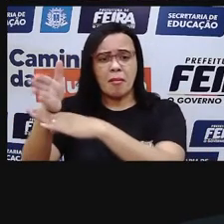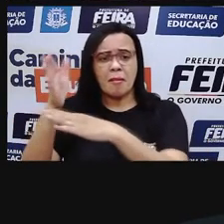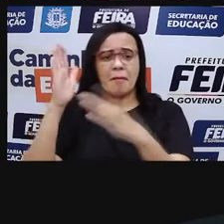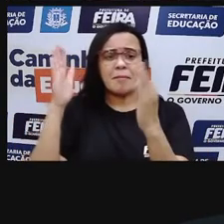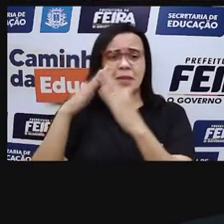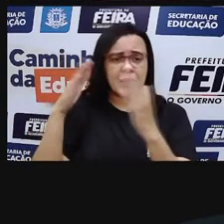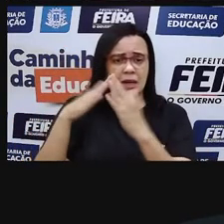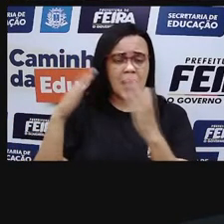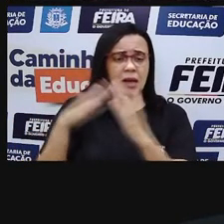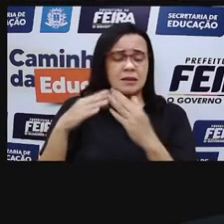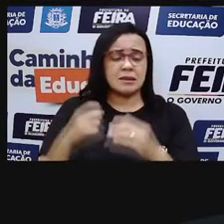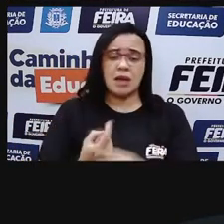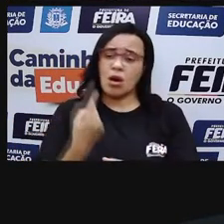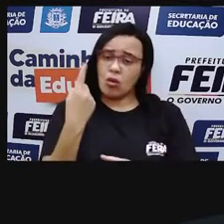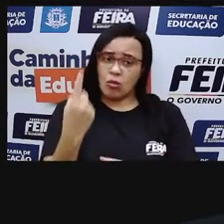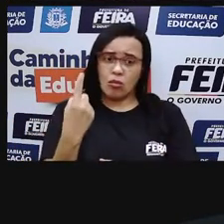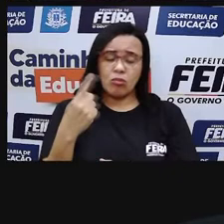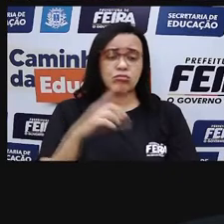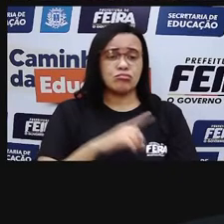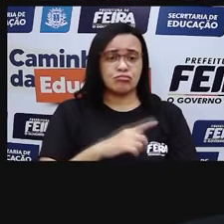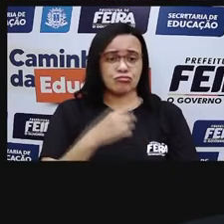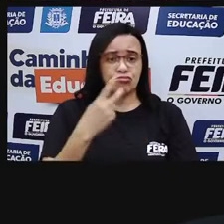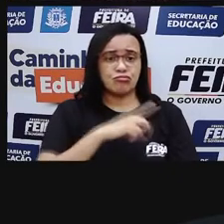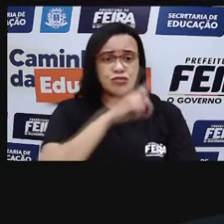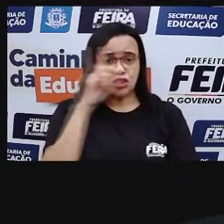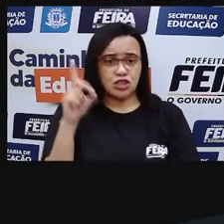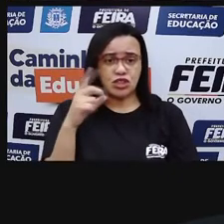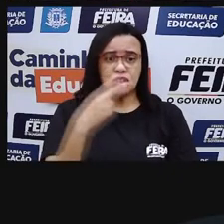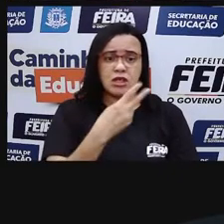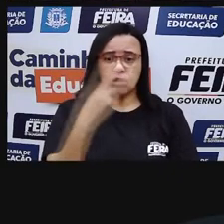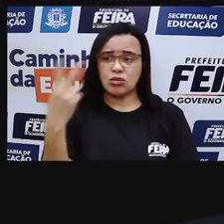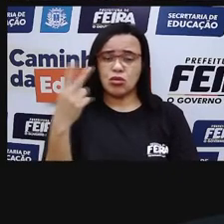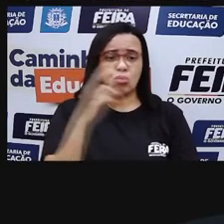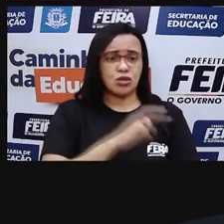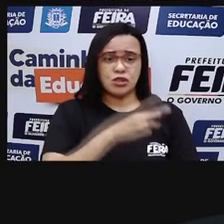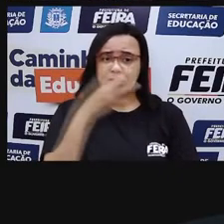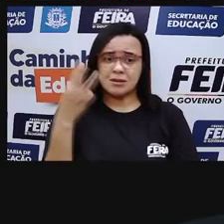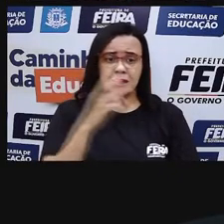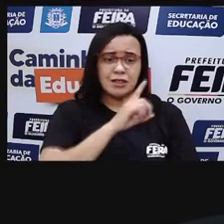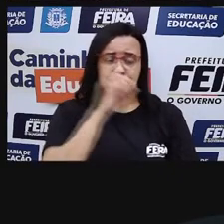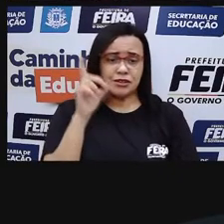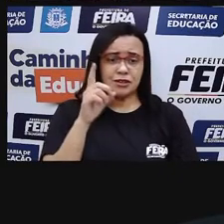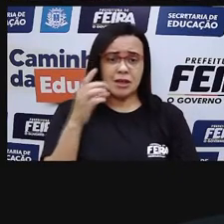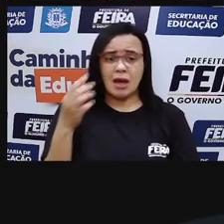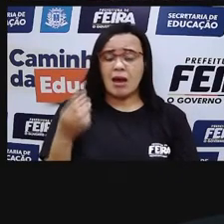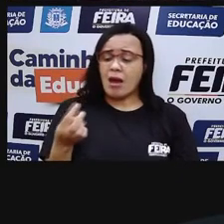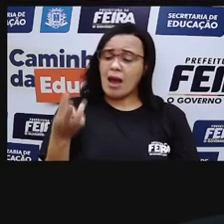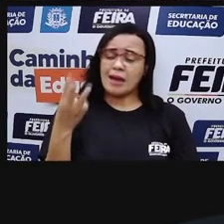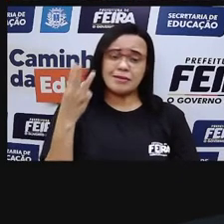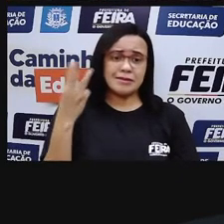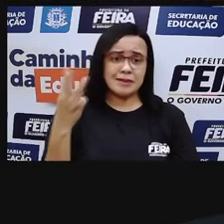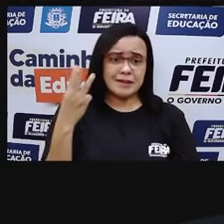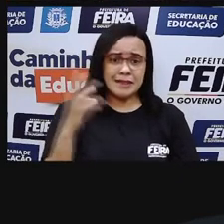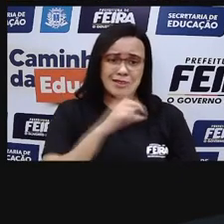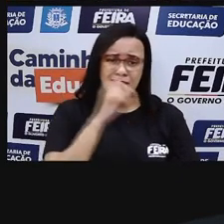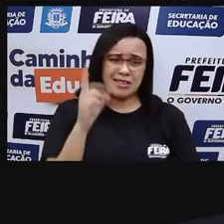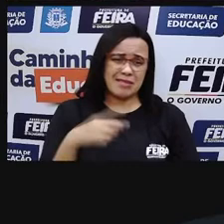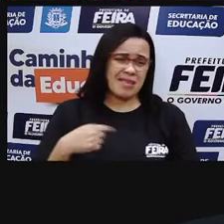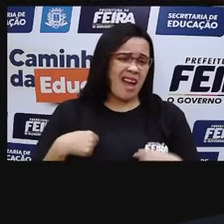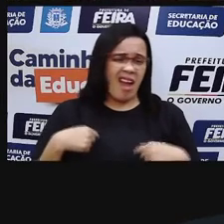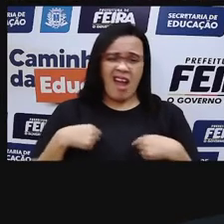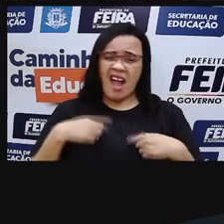por 1 dia, por 2 dias, por 3 dias. Quando chegou no 3º dia, Furostreco disse, não, tô